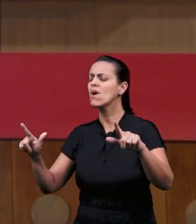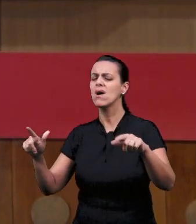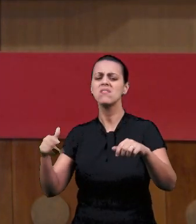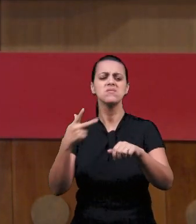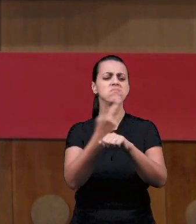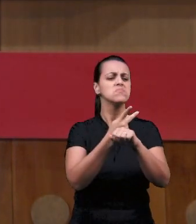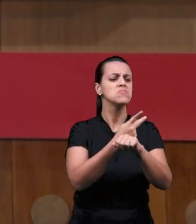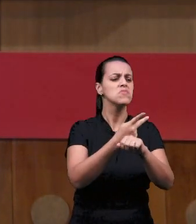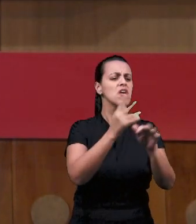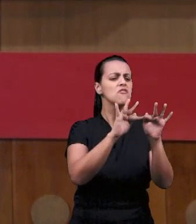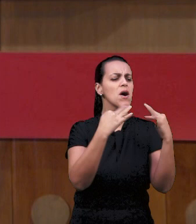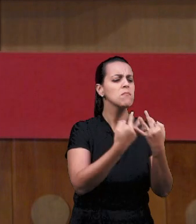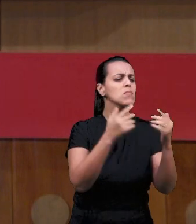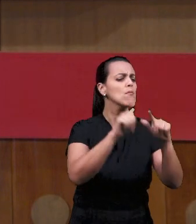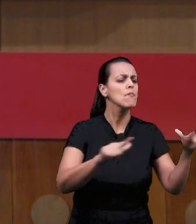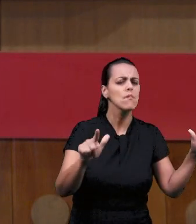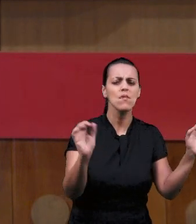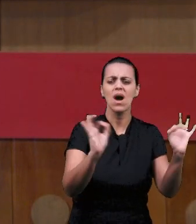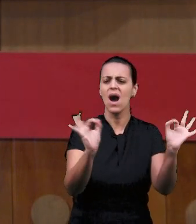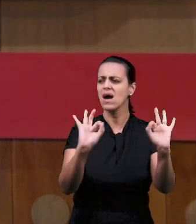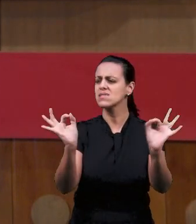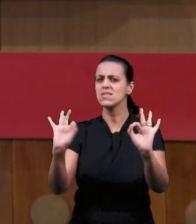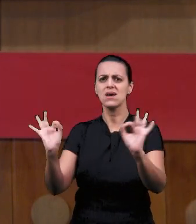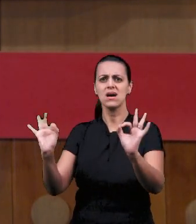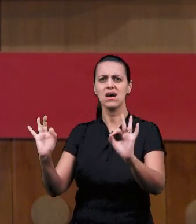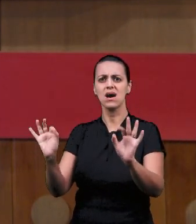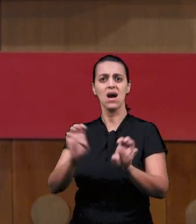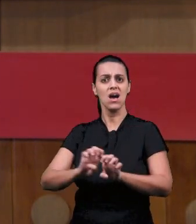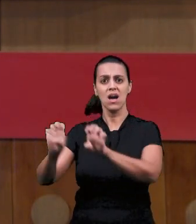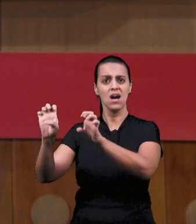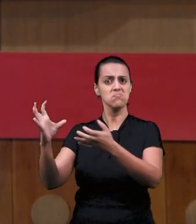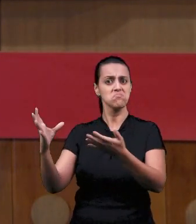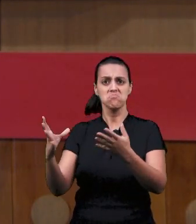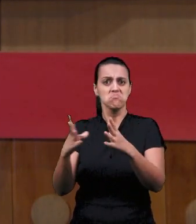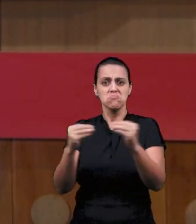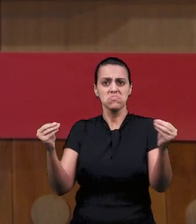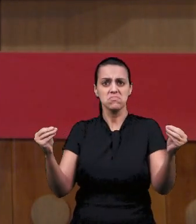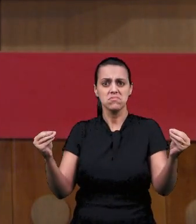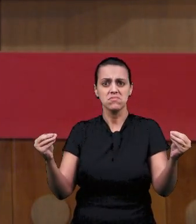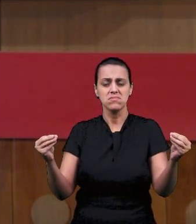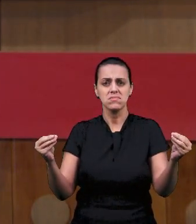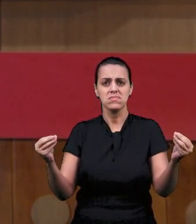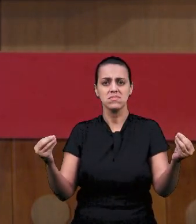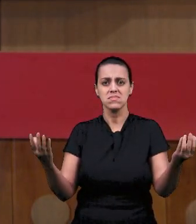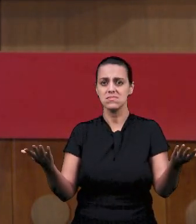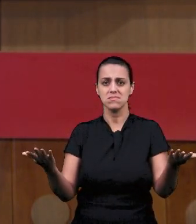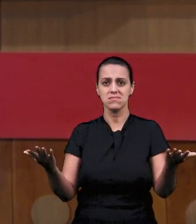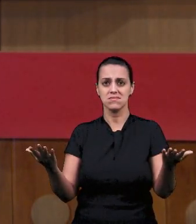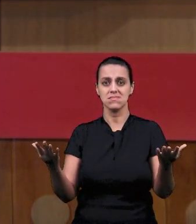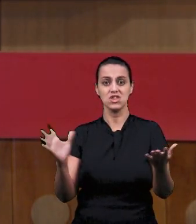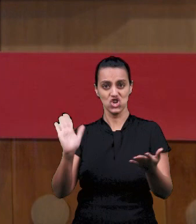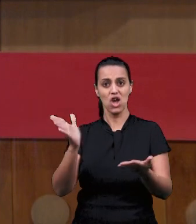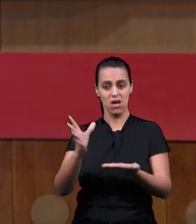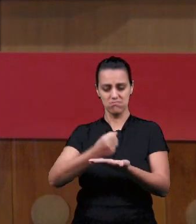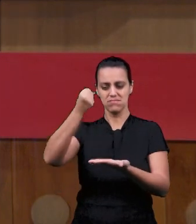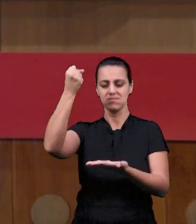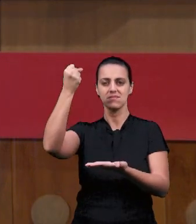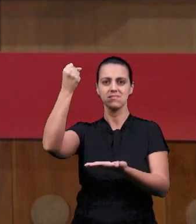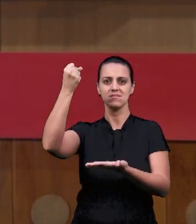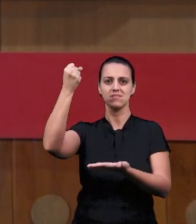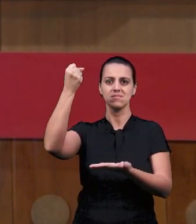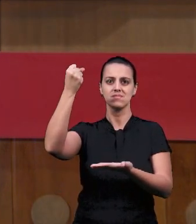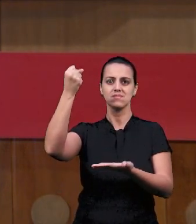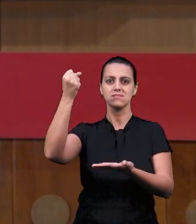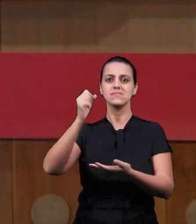dos pais dele, não acharam Enoque, procuraram, cadê Enoque? Ninguém achou, Enoque já tinha sido arrebatado. Vão procurar